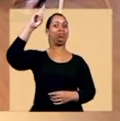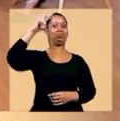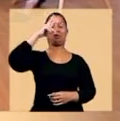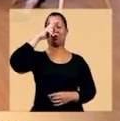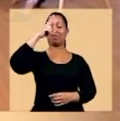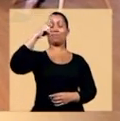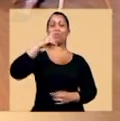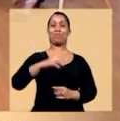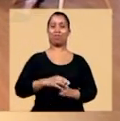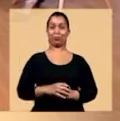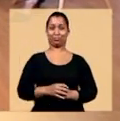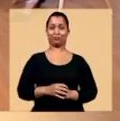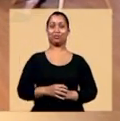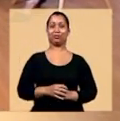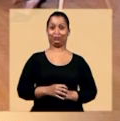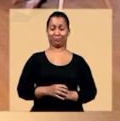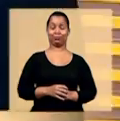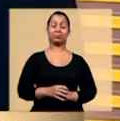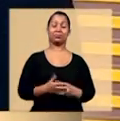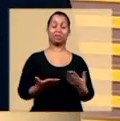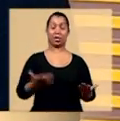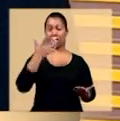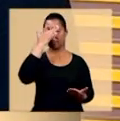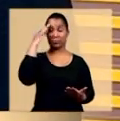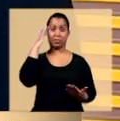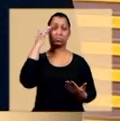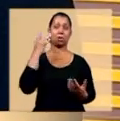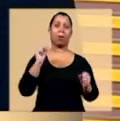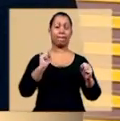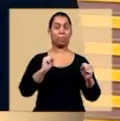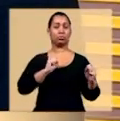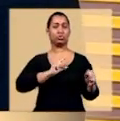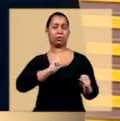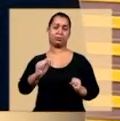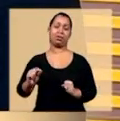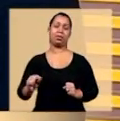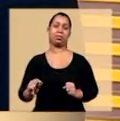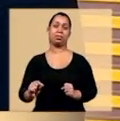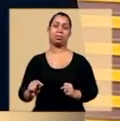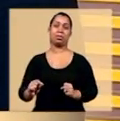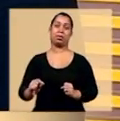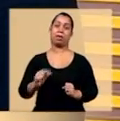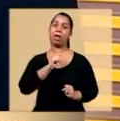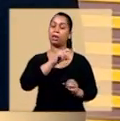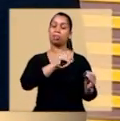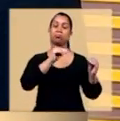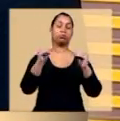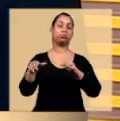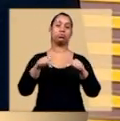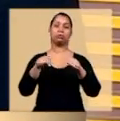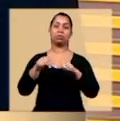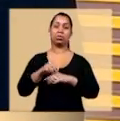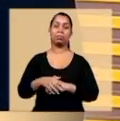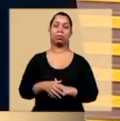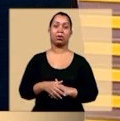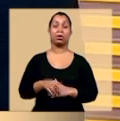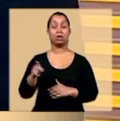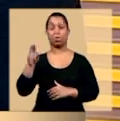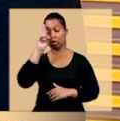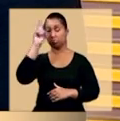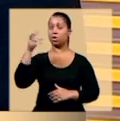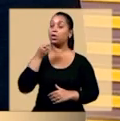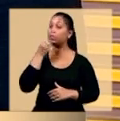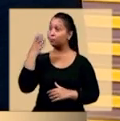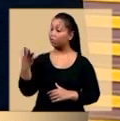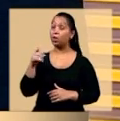Quem pode sair hoje do trabalho? Aí essa pessoa podia sair nesse período, né? E ela saiu, então, da empresa. Aí eu cheguei no chefe e